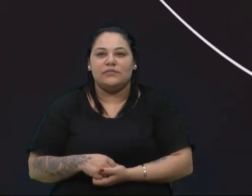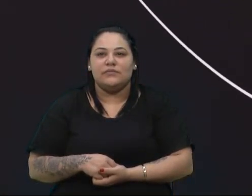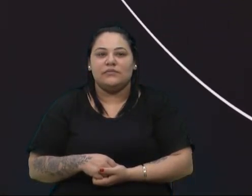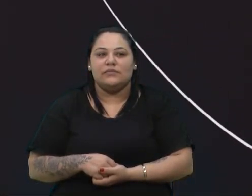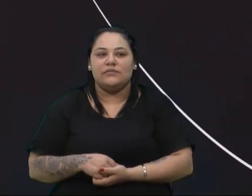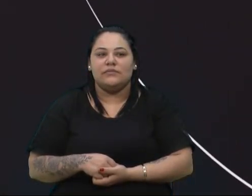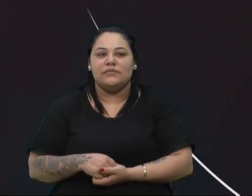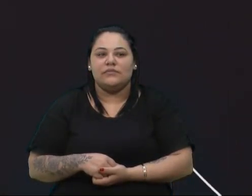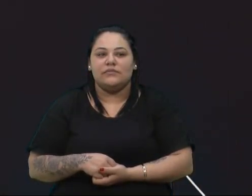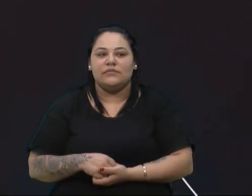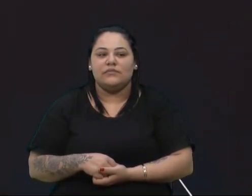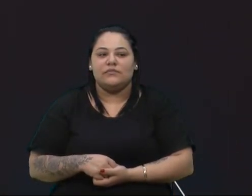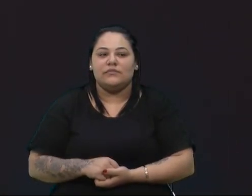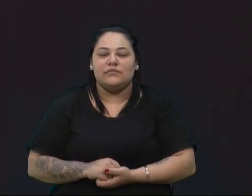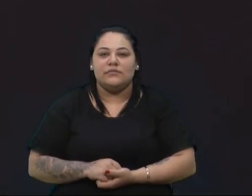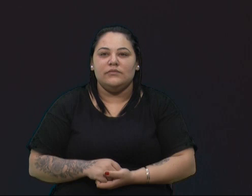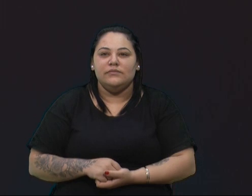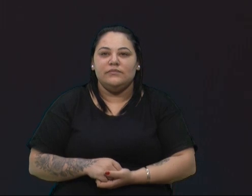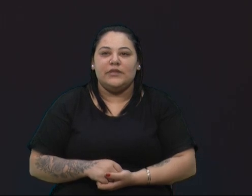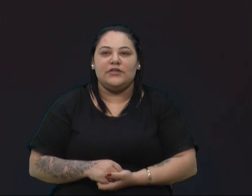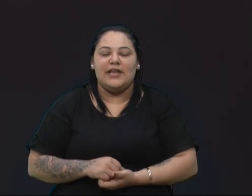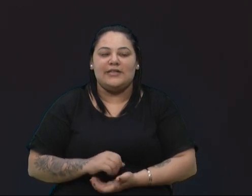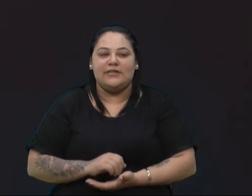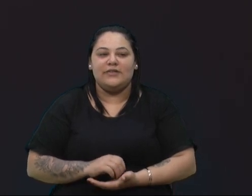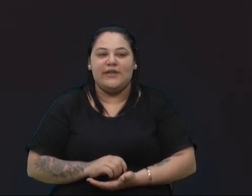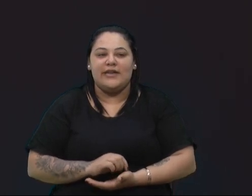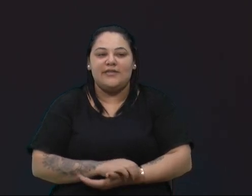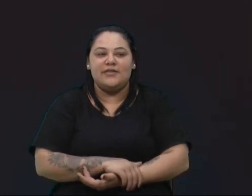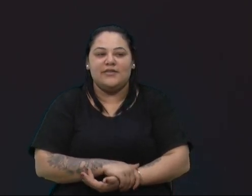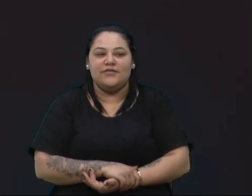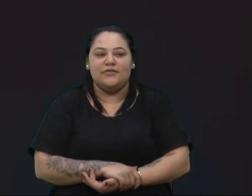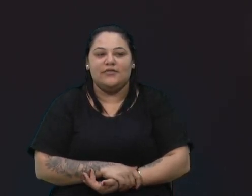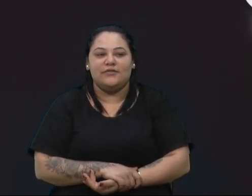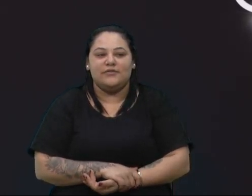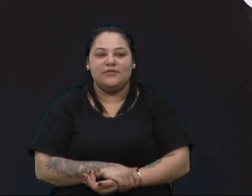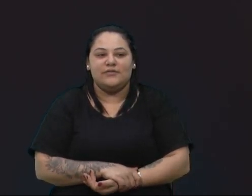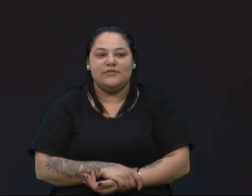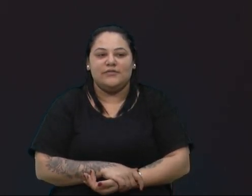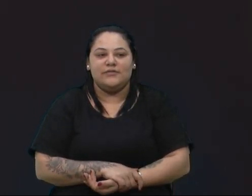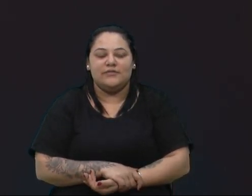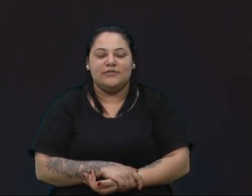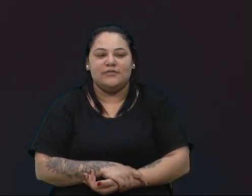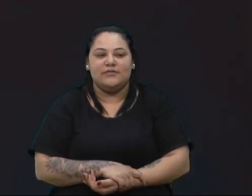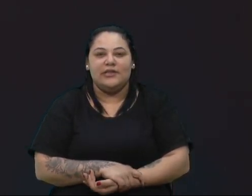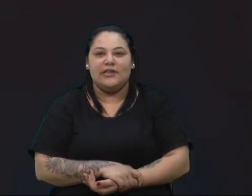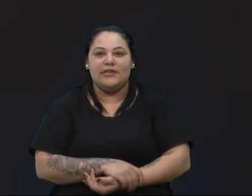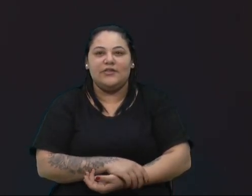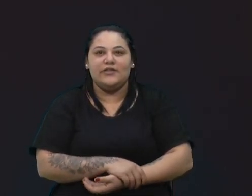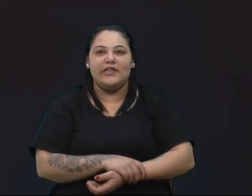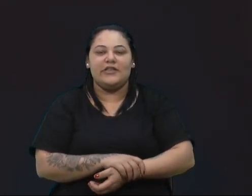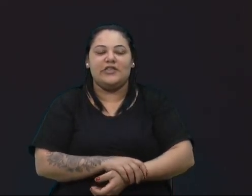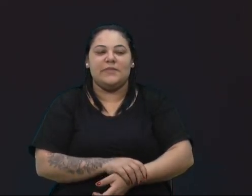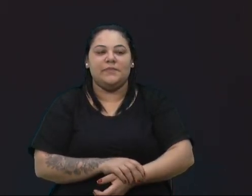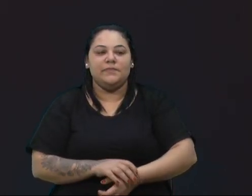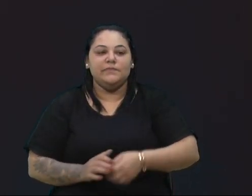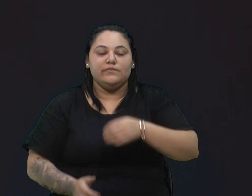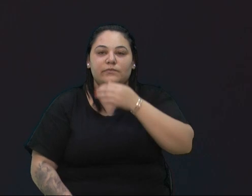só o início de um vídeo que está no YouTube. E deixo, assim, o convite para visitarem nossas redes, Instagram,